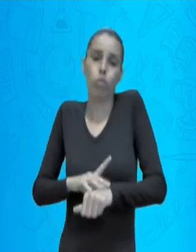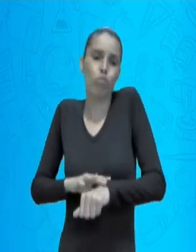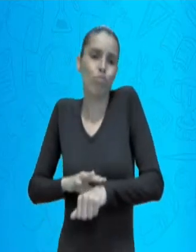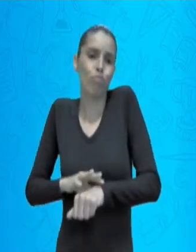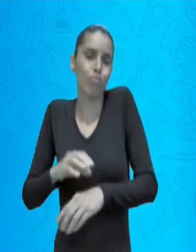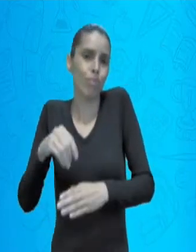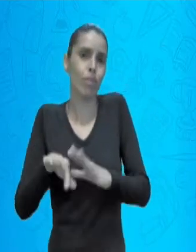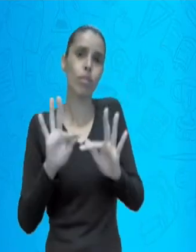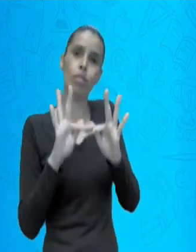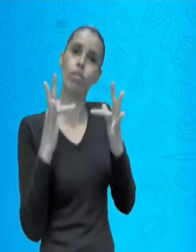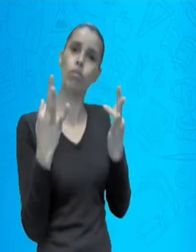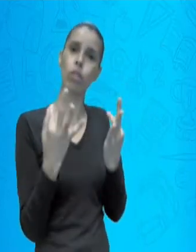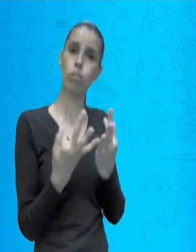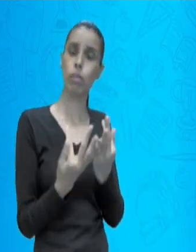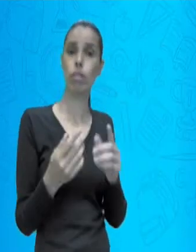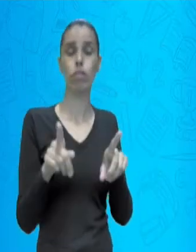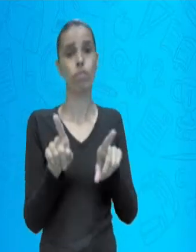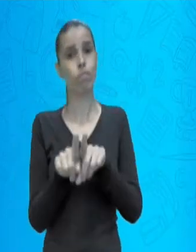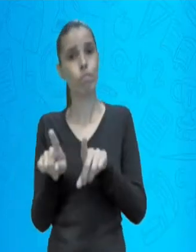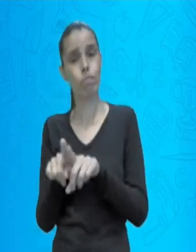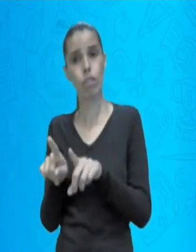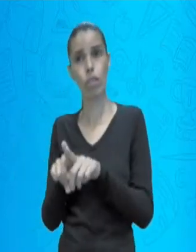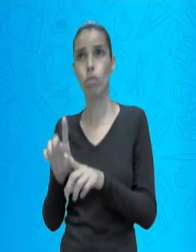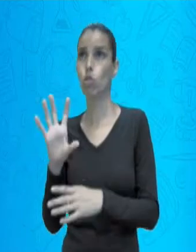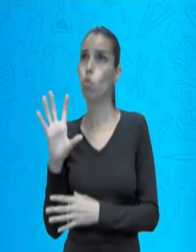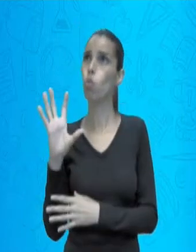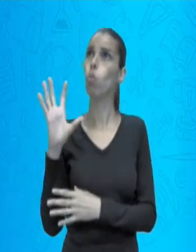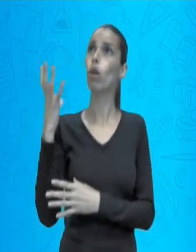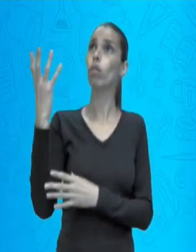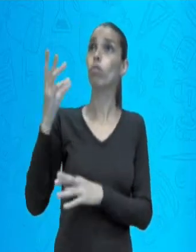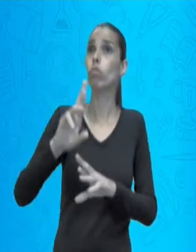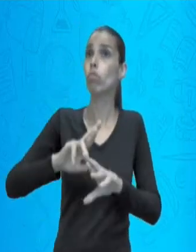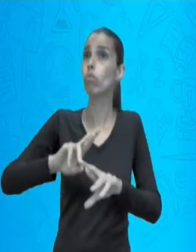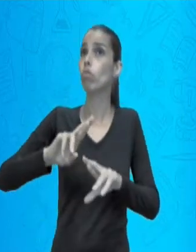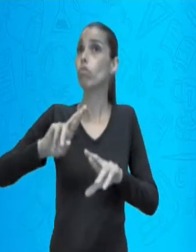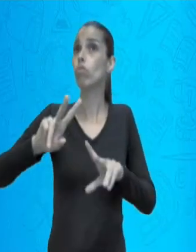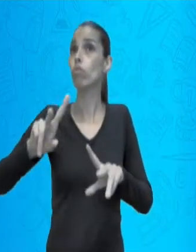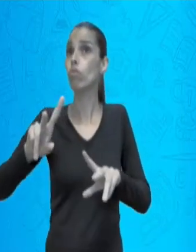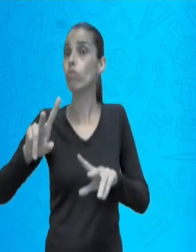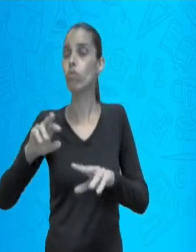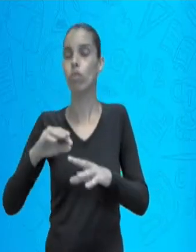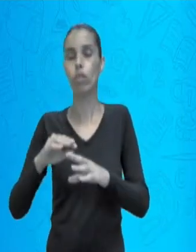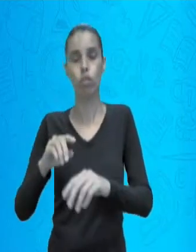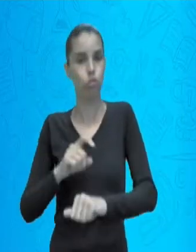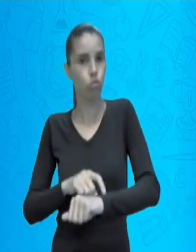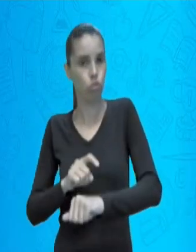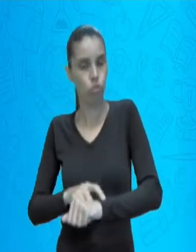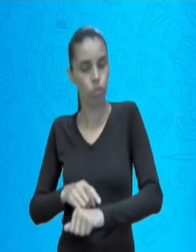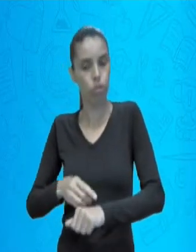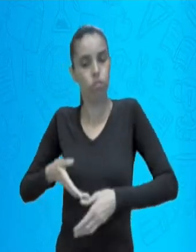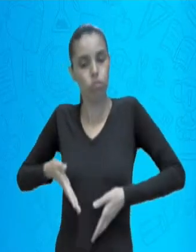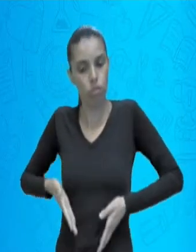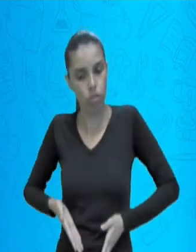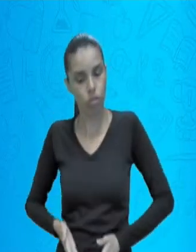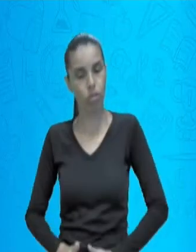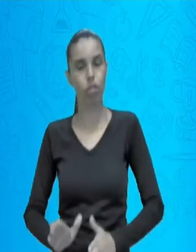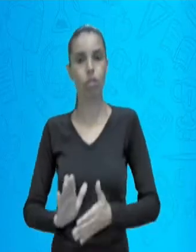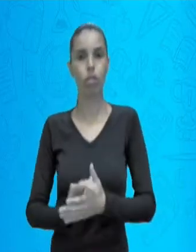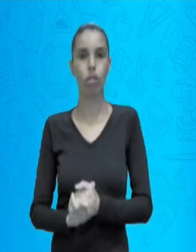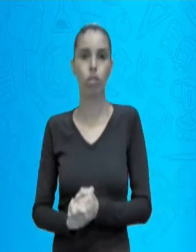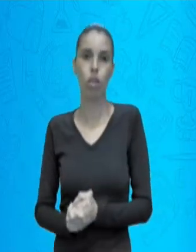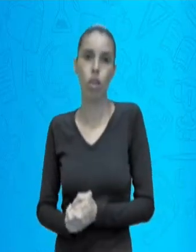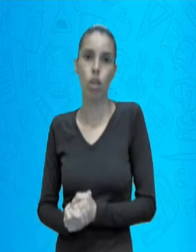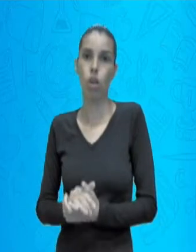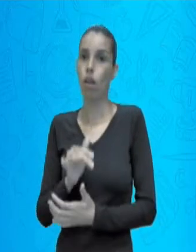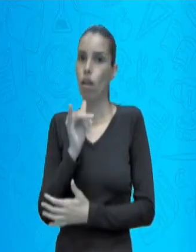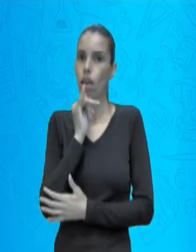ser também um fato ocorrido quando a criança era bebê, um tombo de uma